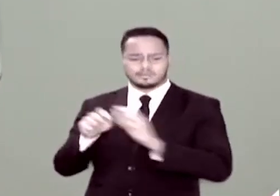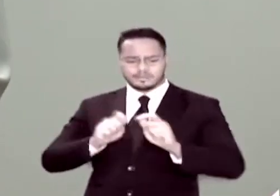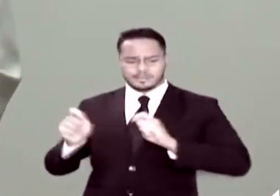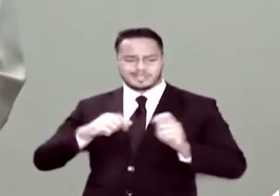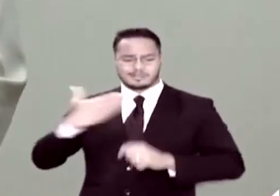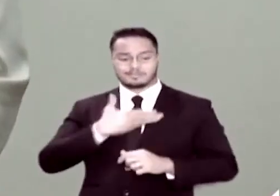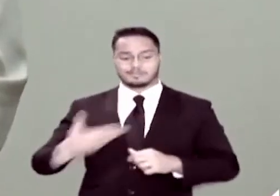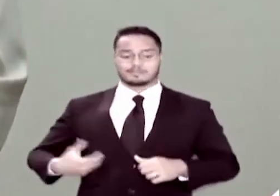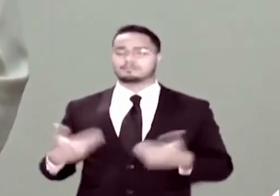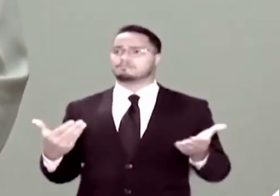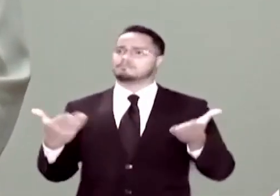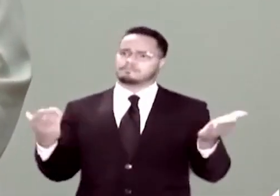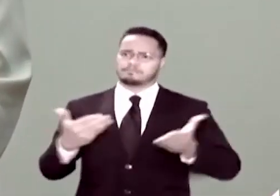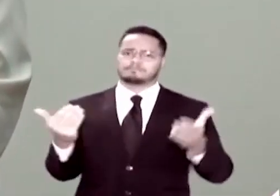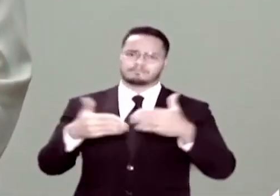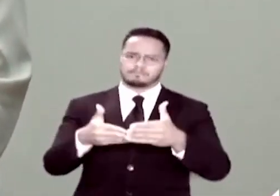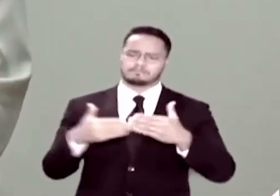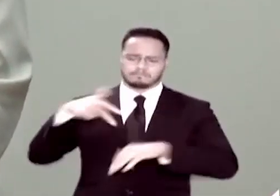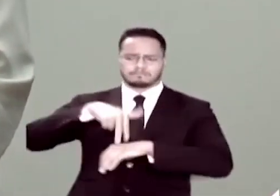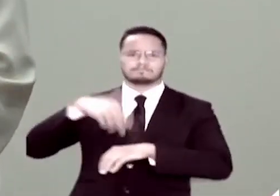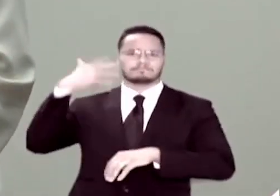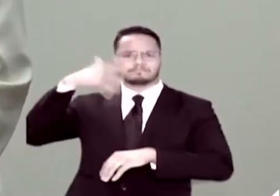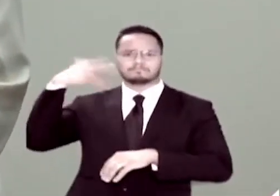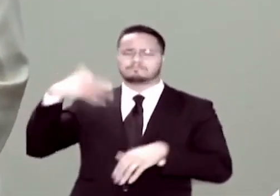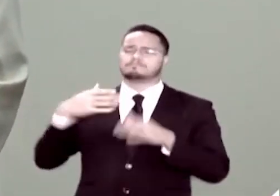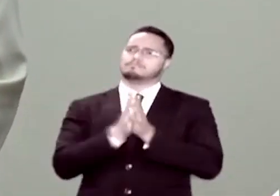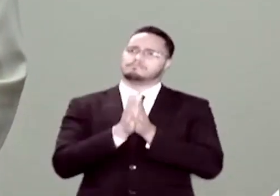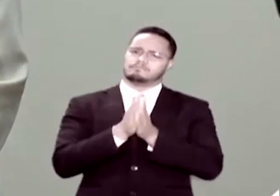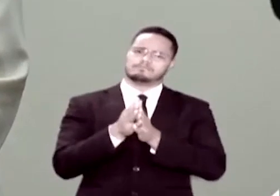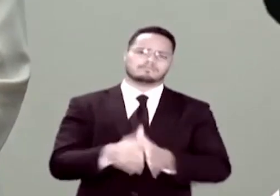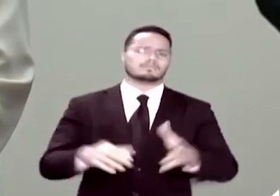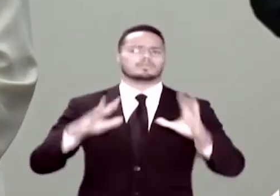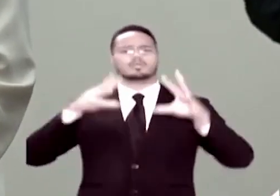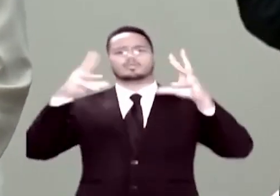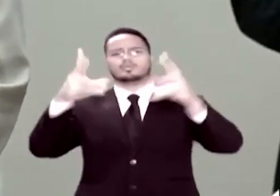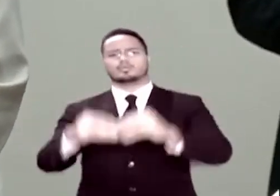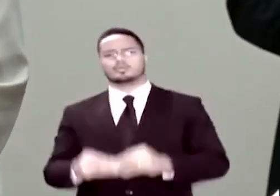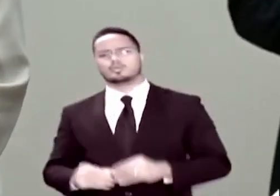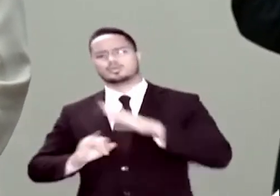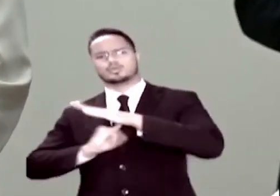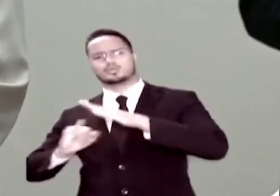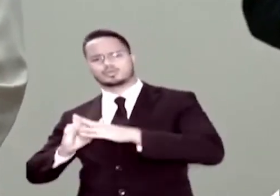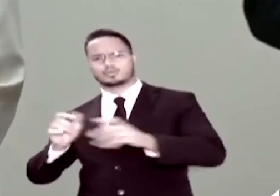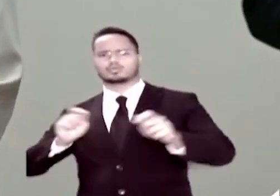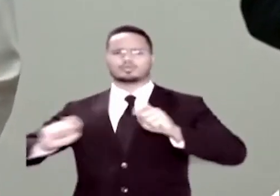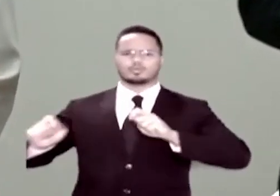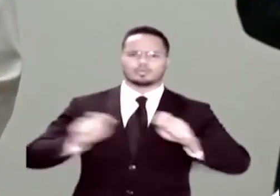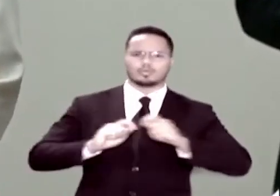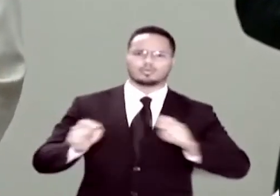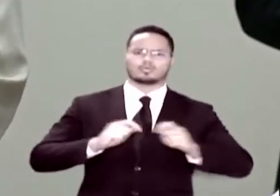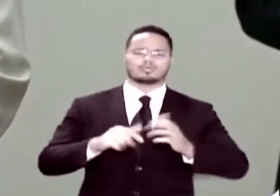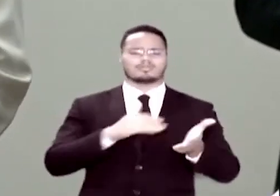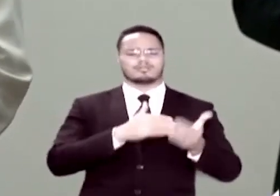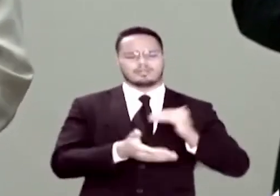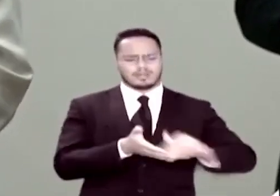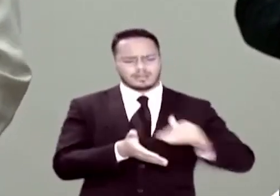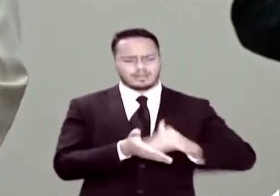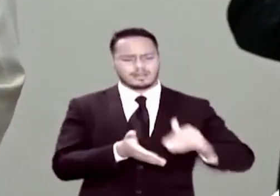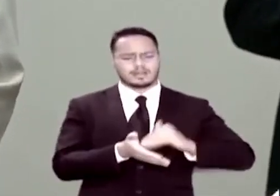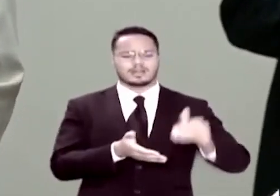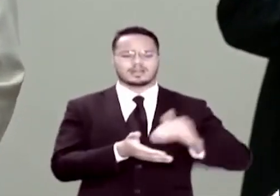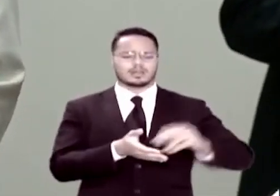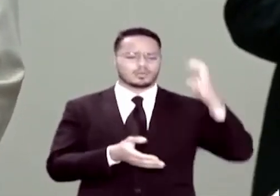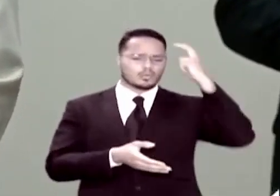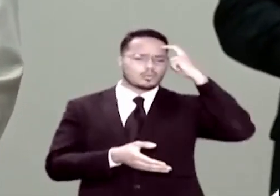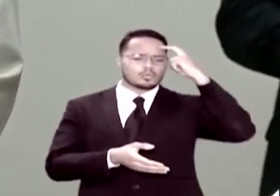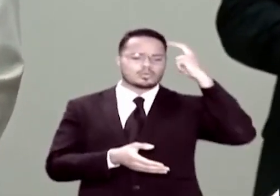expediente uma atenção eh de todos os órgãos de controle da Secretaria de Cultura a esse edital que já vem apresentando